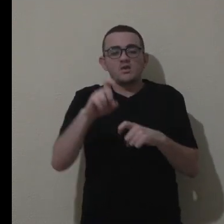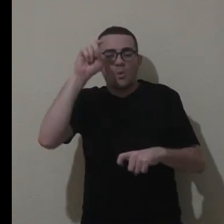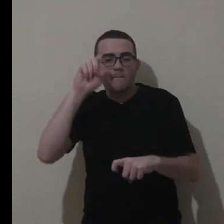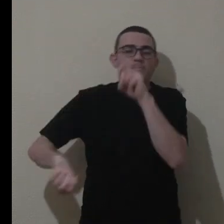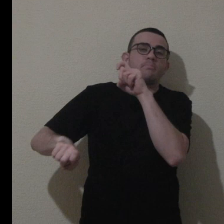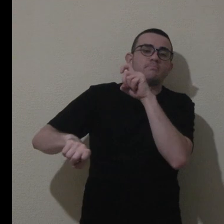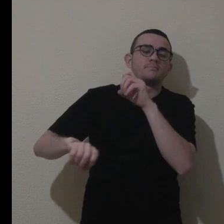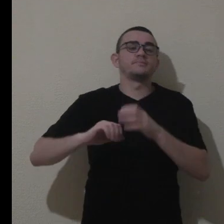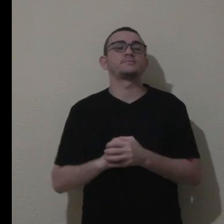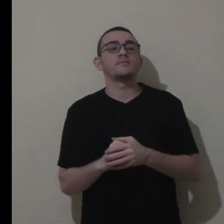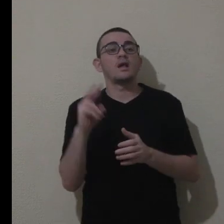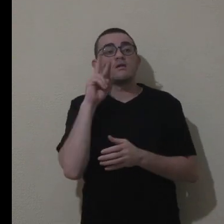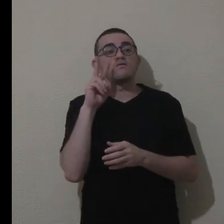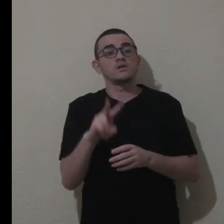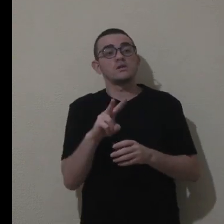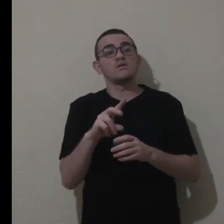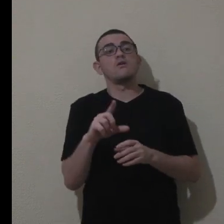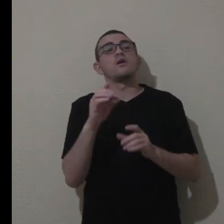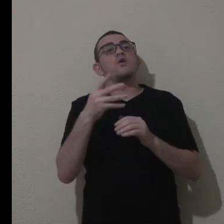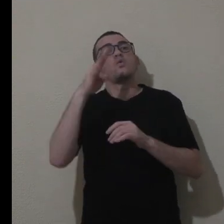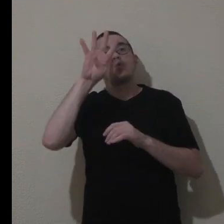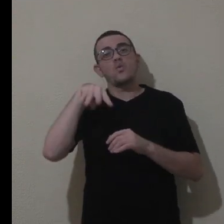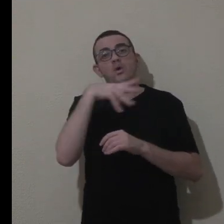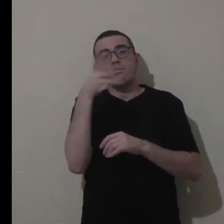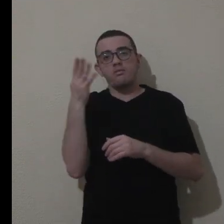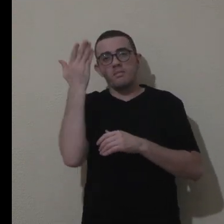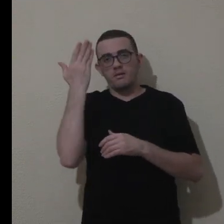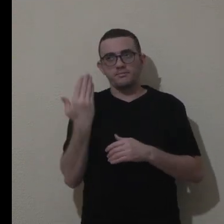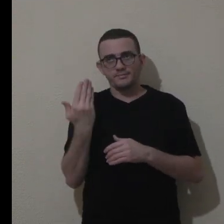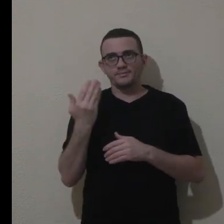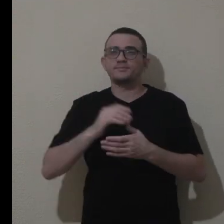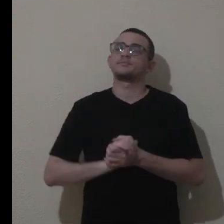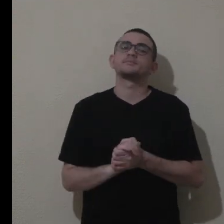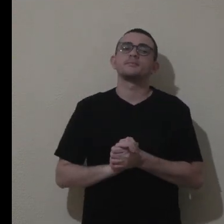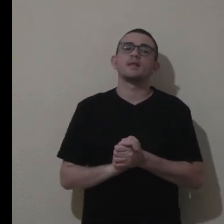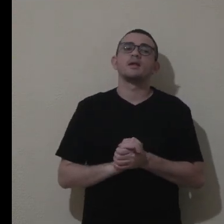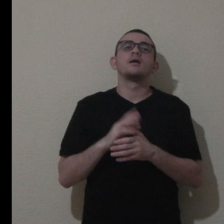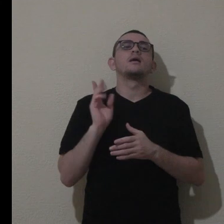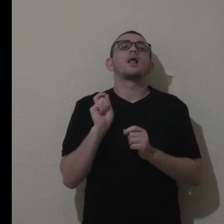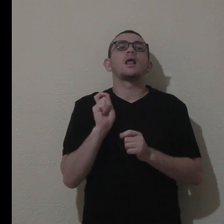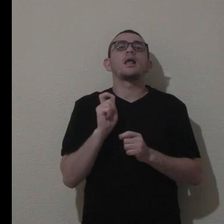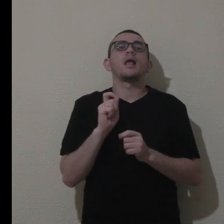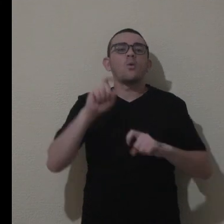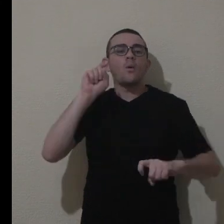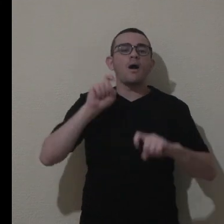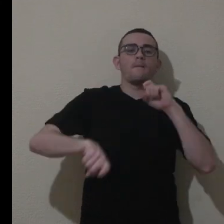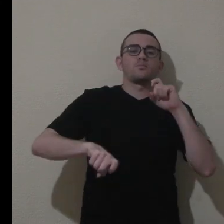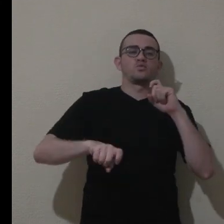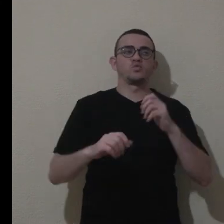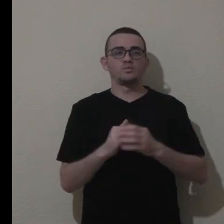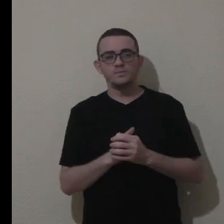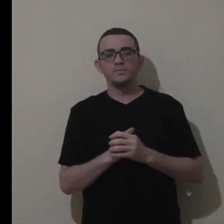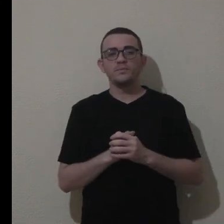ou sexual. Né? Então, vocês vão ver esse quadro aqui, né, em termos de abuso. E